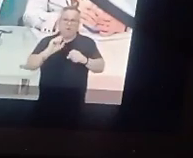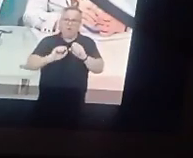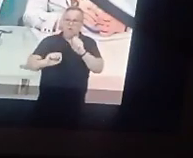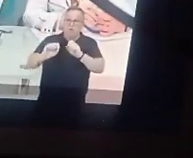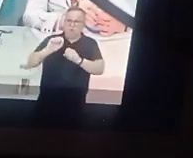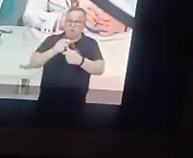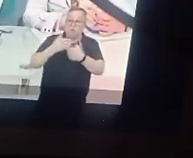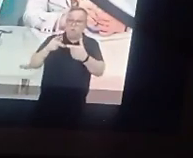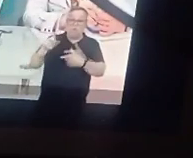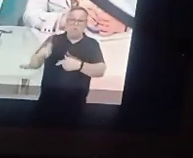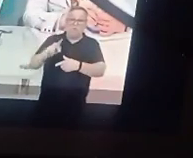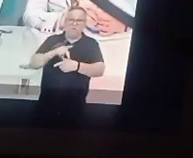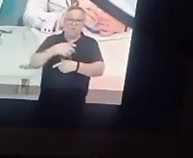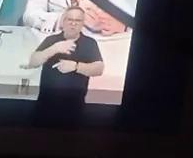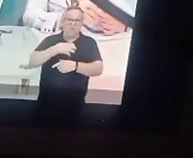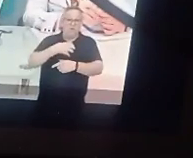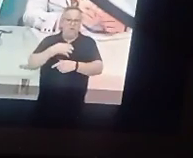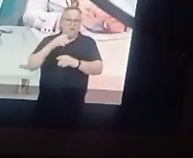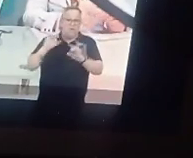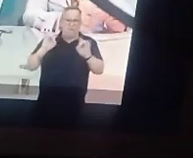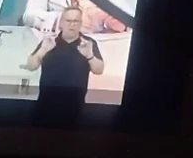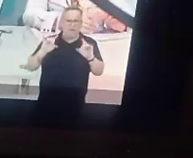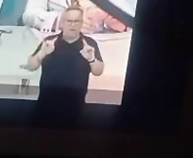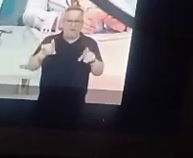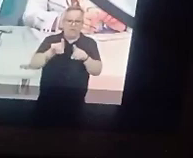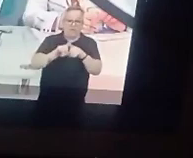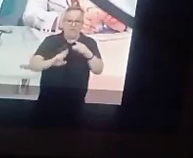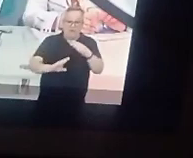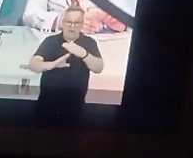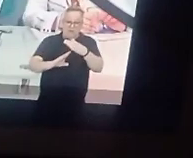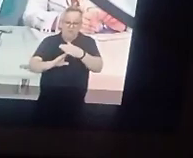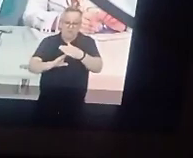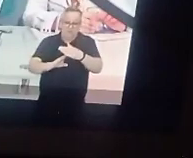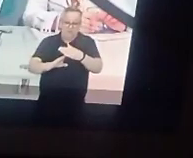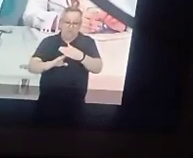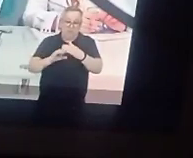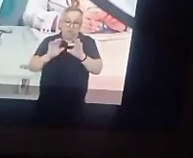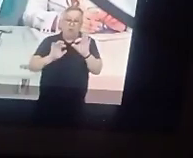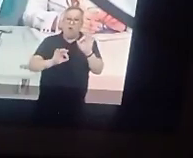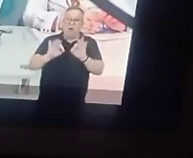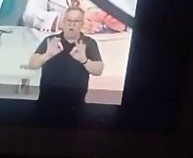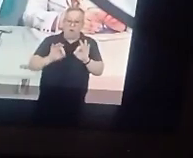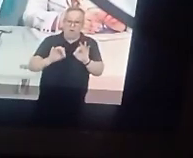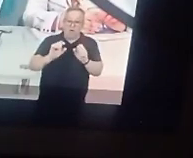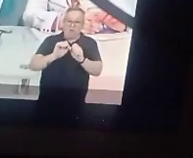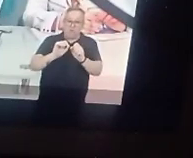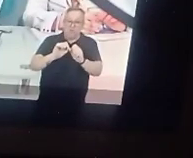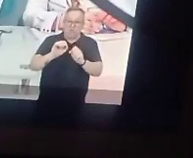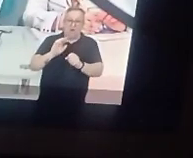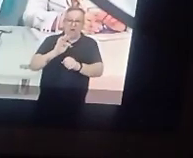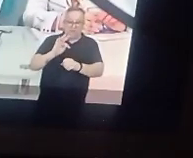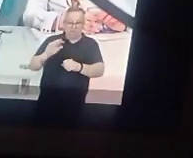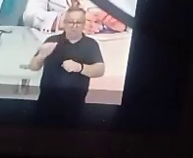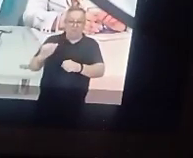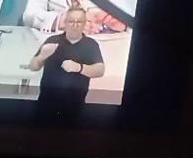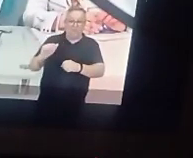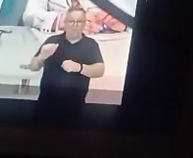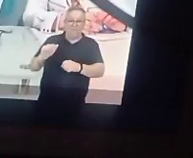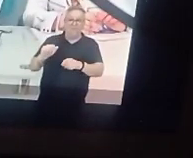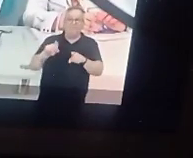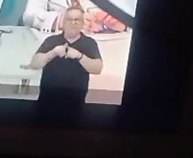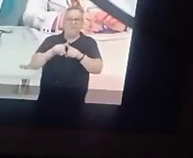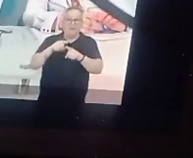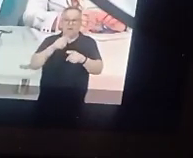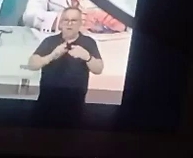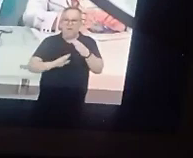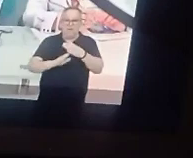algum docente, alguma situação específica limitou, o ajuste tem que ser realizado, tá? Não existe mais esse